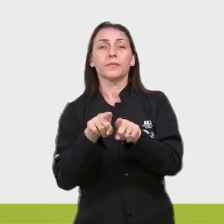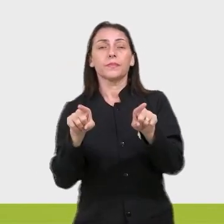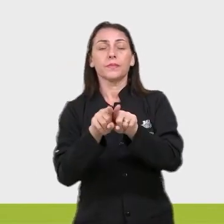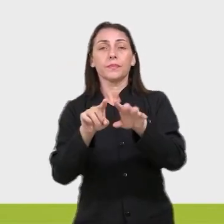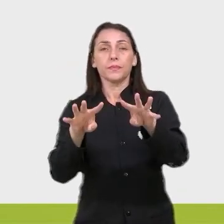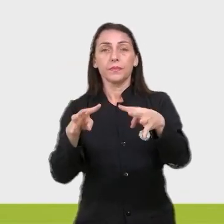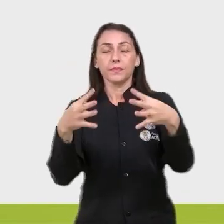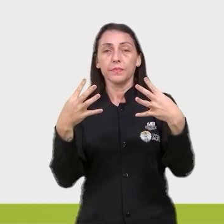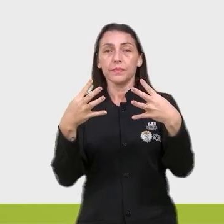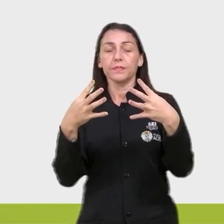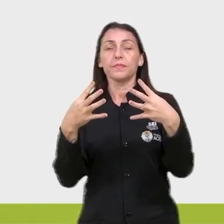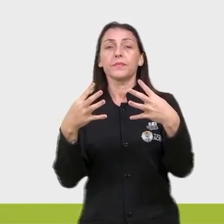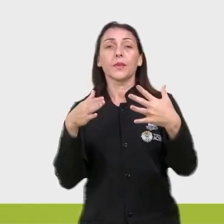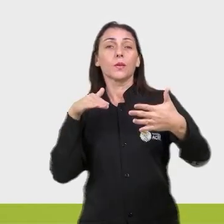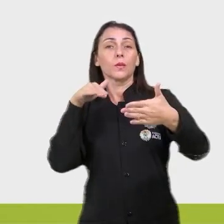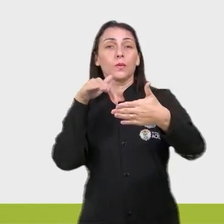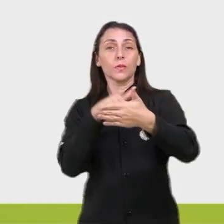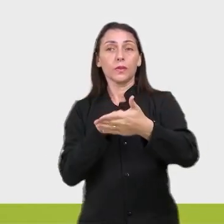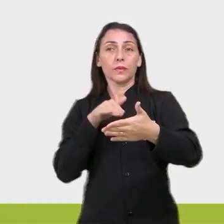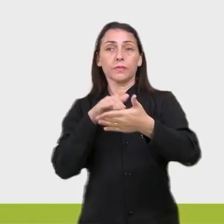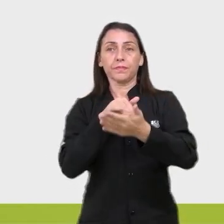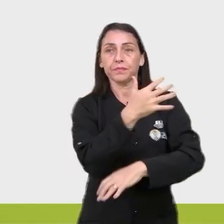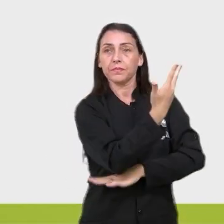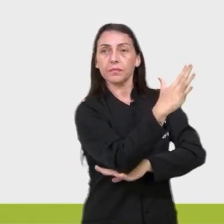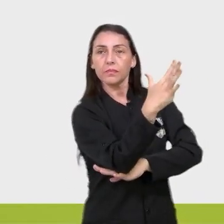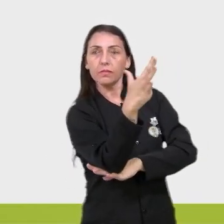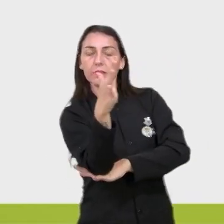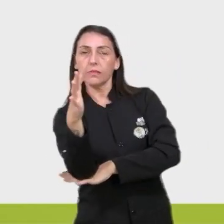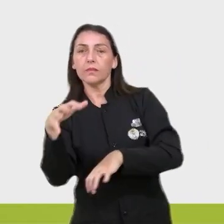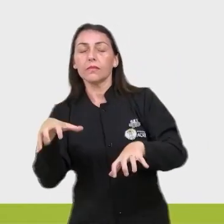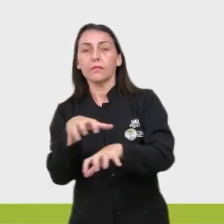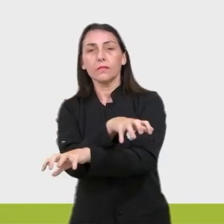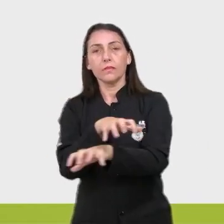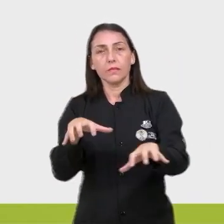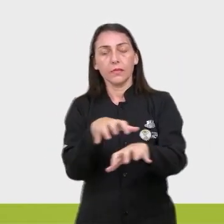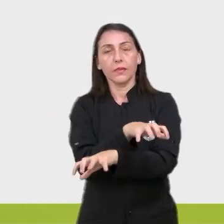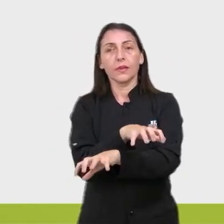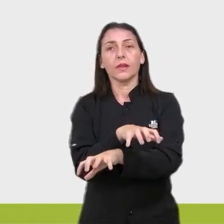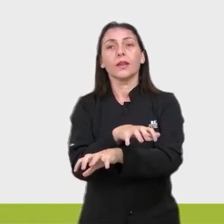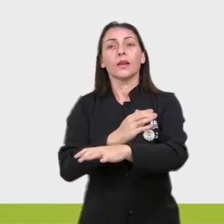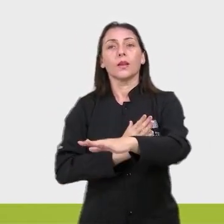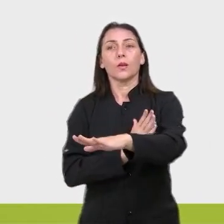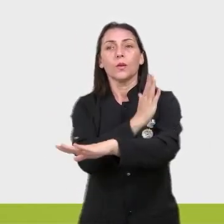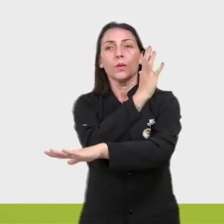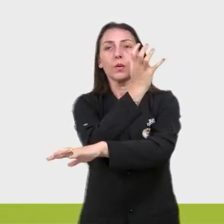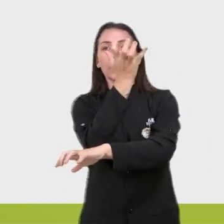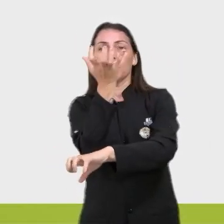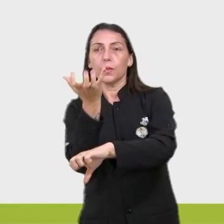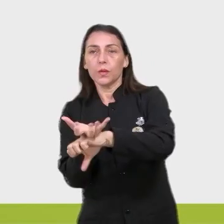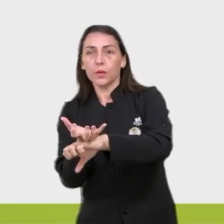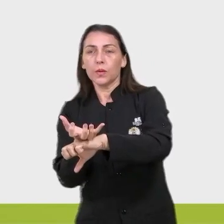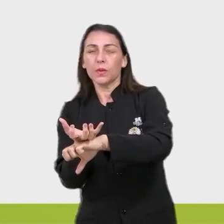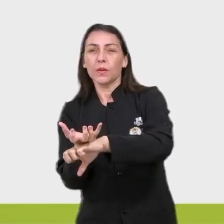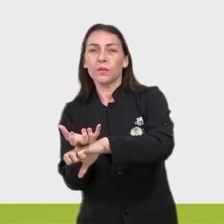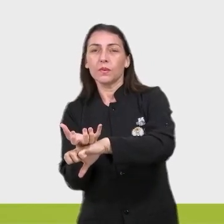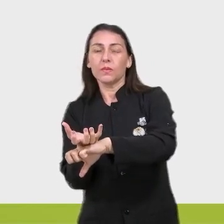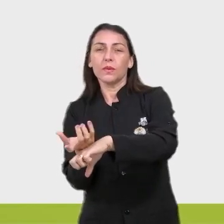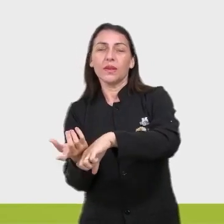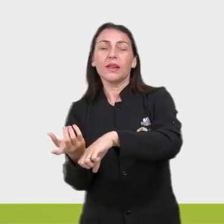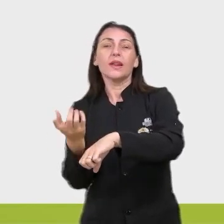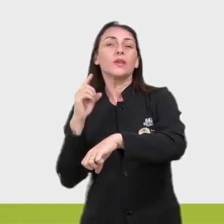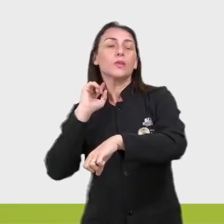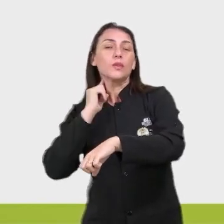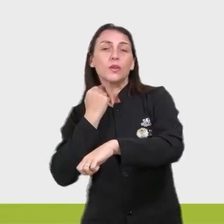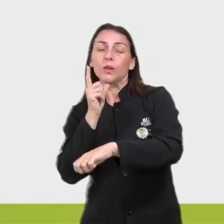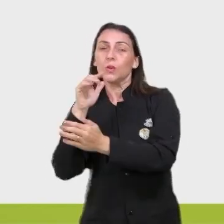atenção aqui os impactos ambientais que acontecem ali no domínio morfoclimático do Cerrado. Então, a contaminação dos rios, abertura